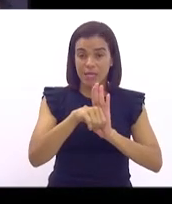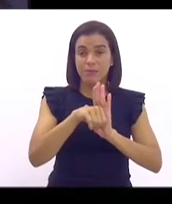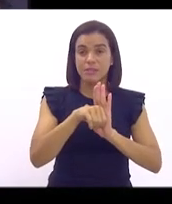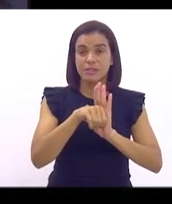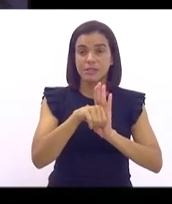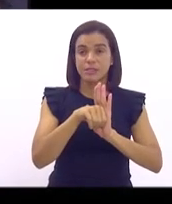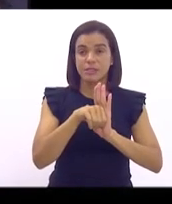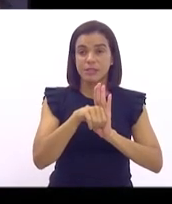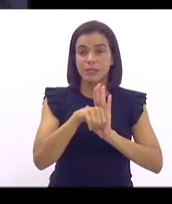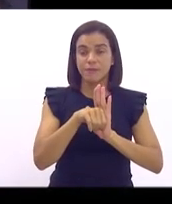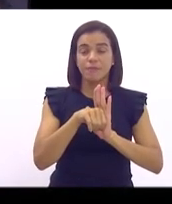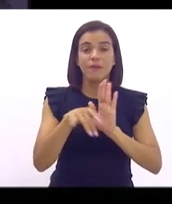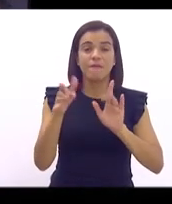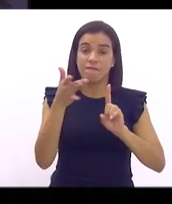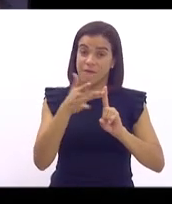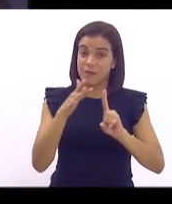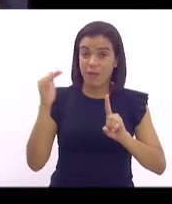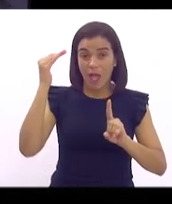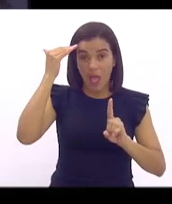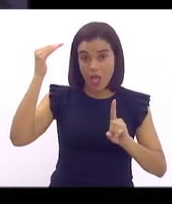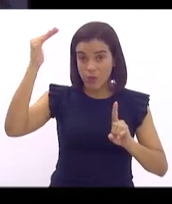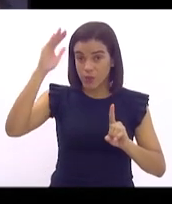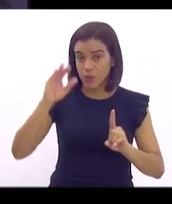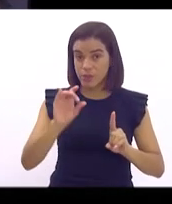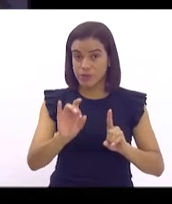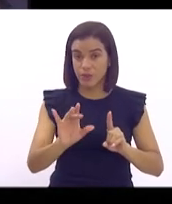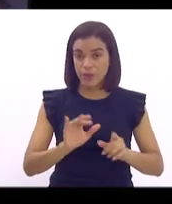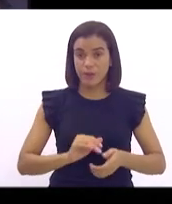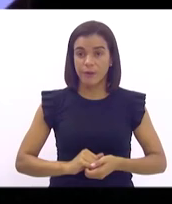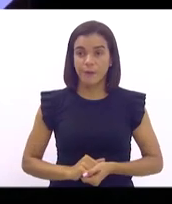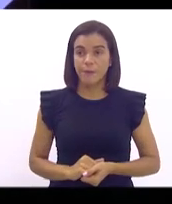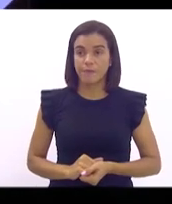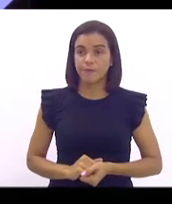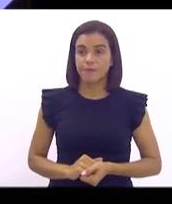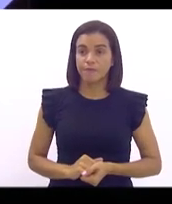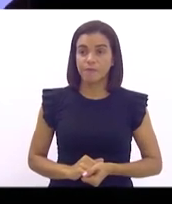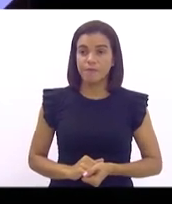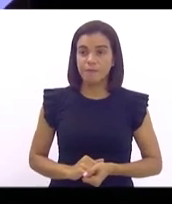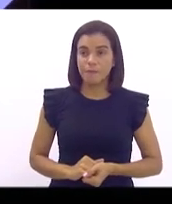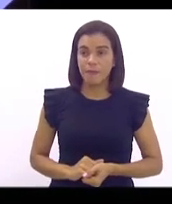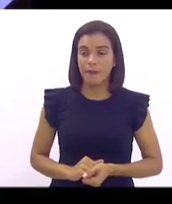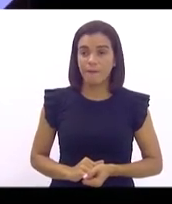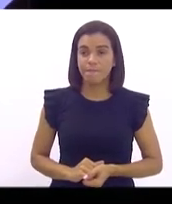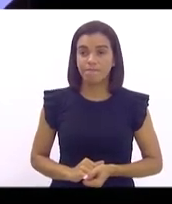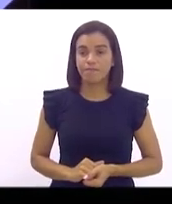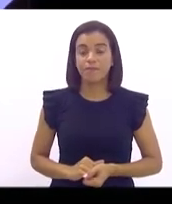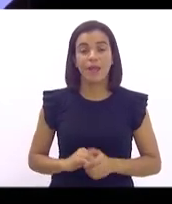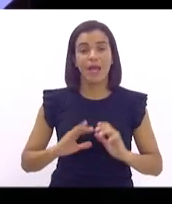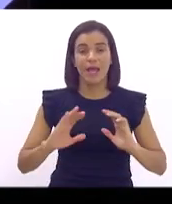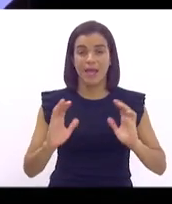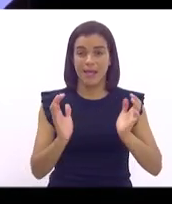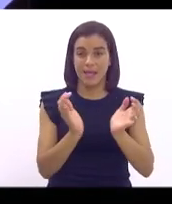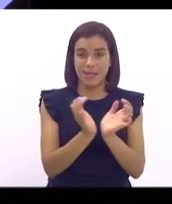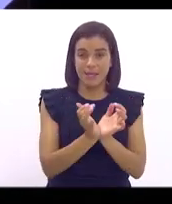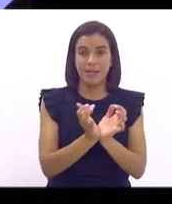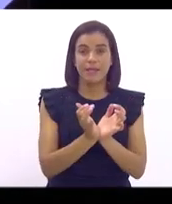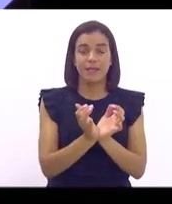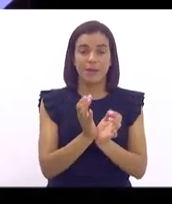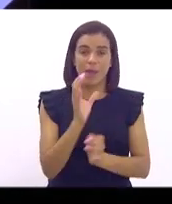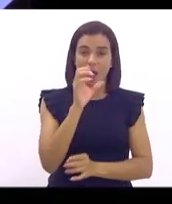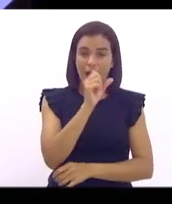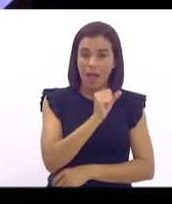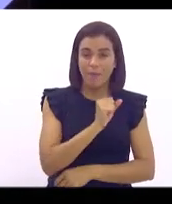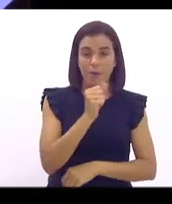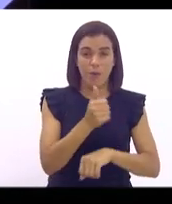indiretas, vítimas adultas. Pode passar, por gentileza. E a nossa equipe, né, apresentando